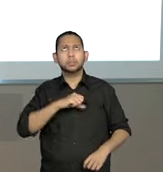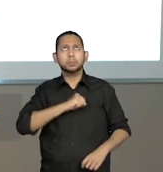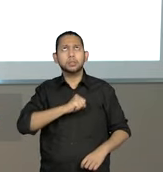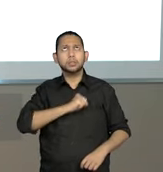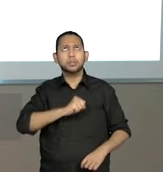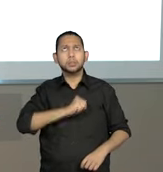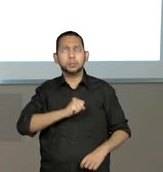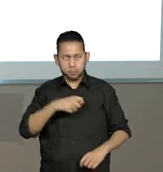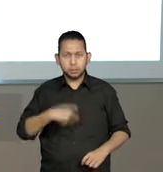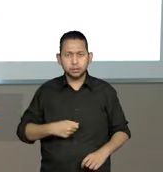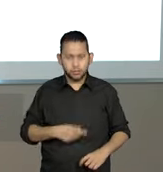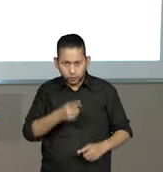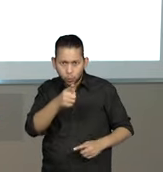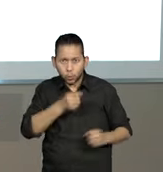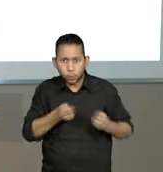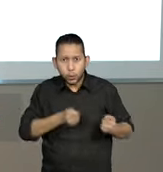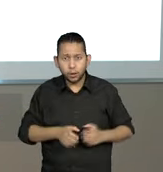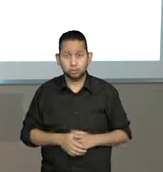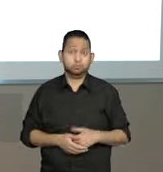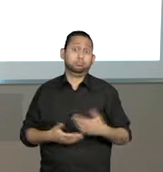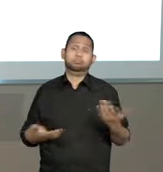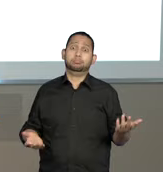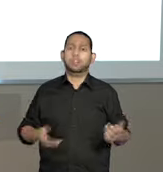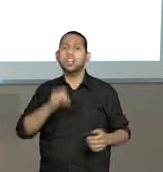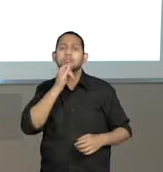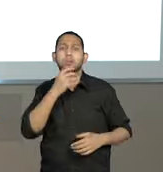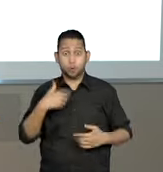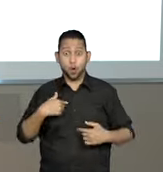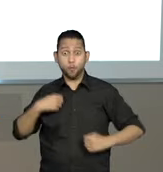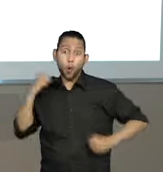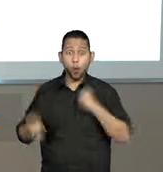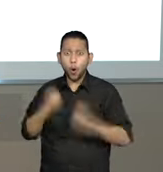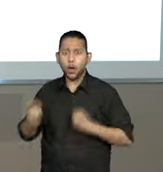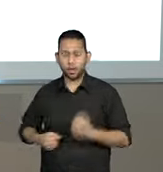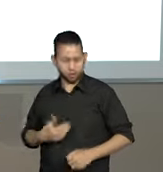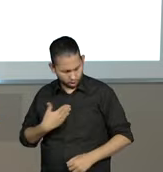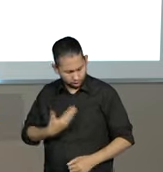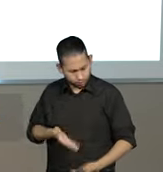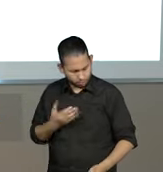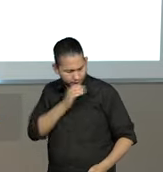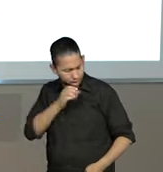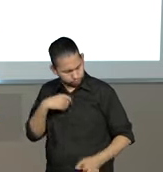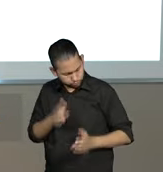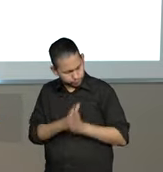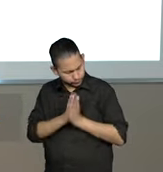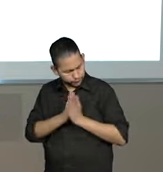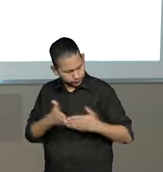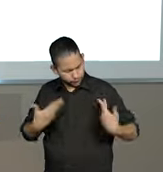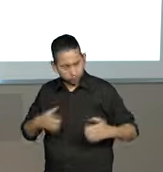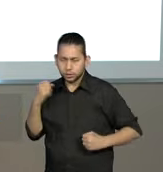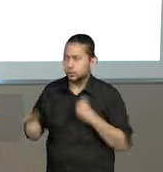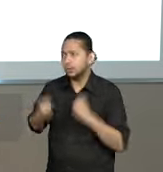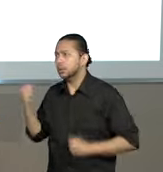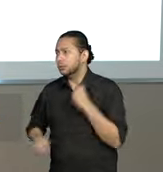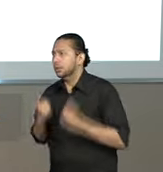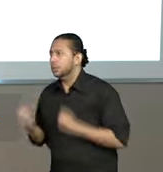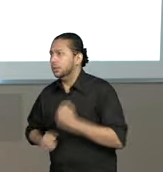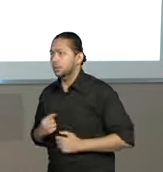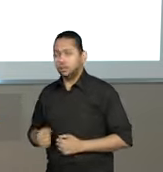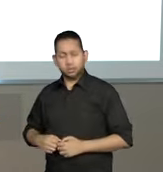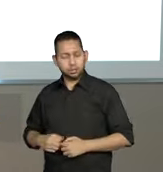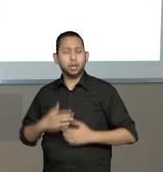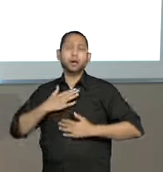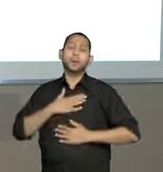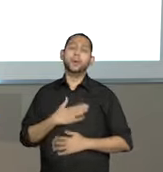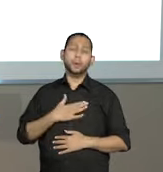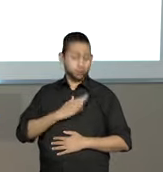Ou falar, olha, agora eu vou correr, então você bate mais rápido. Agora eu relaxei, então bate